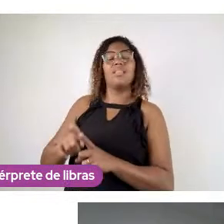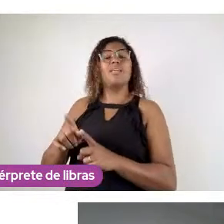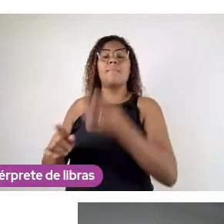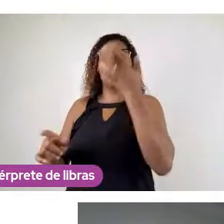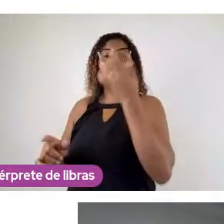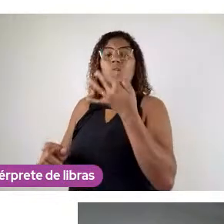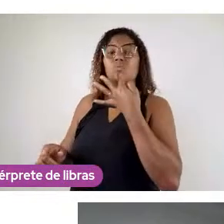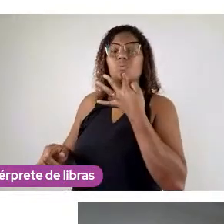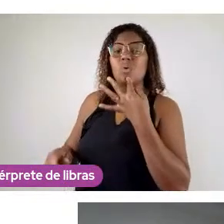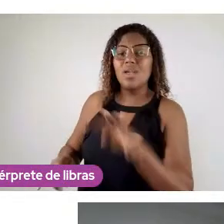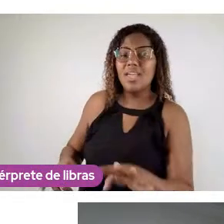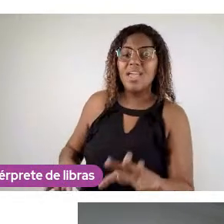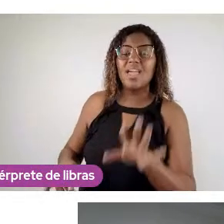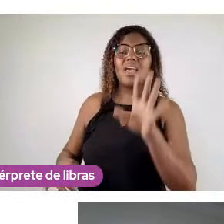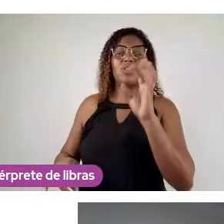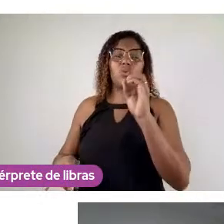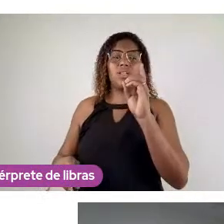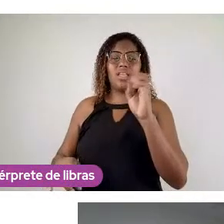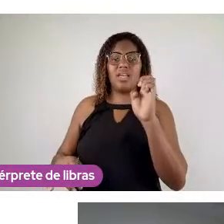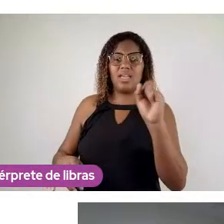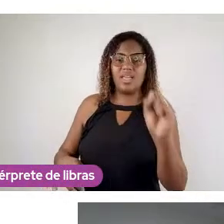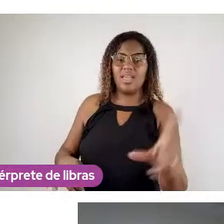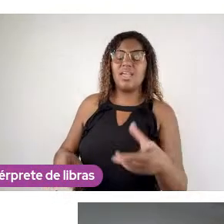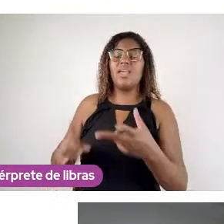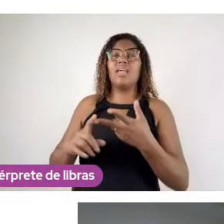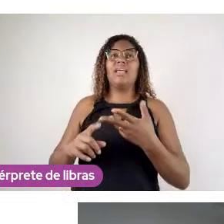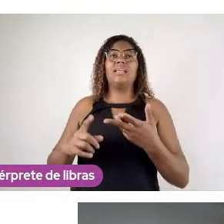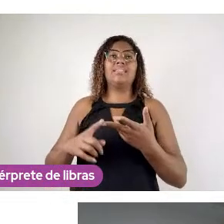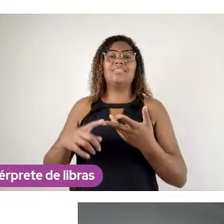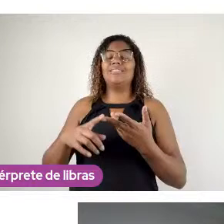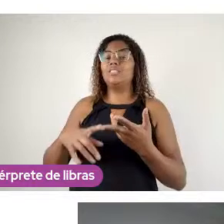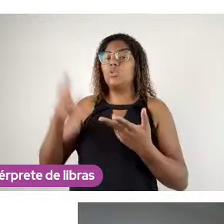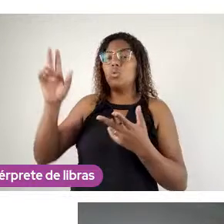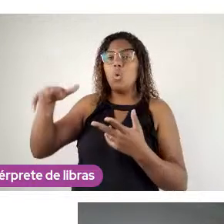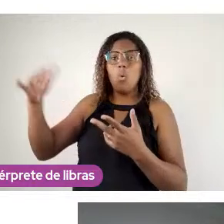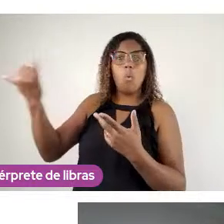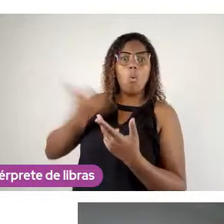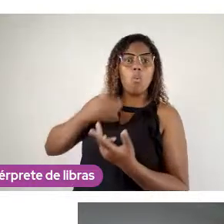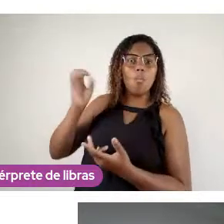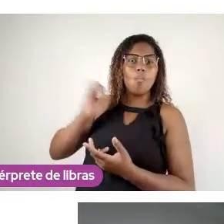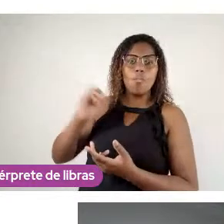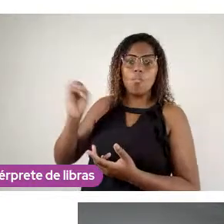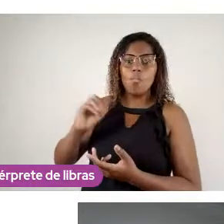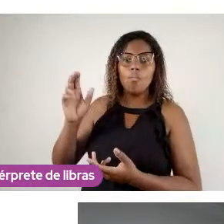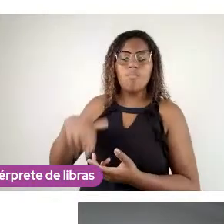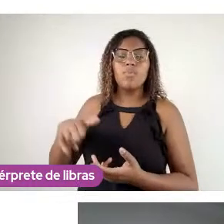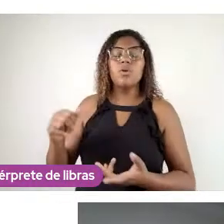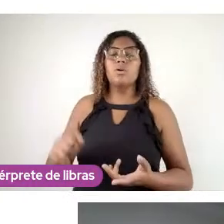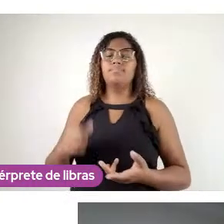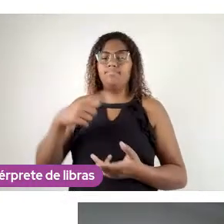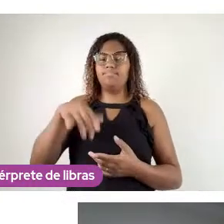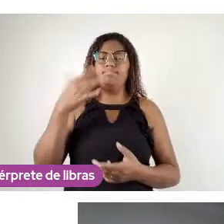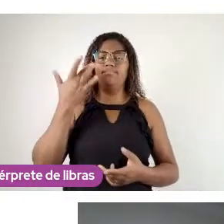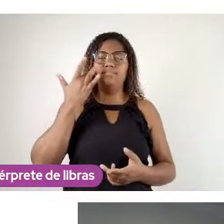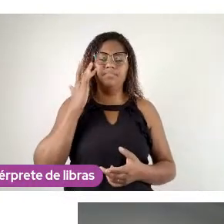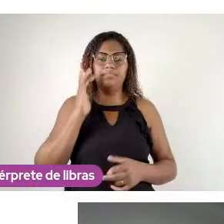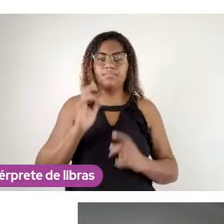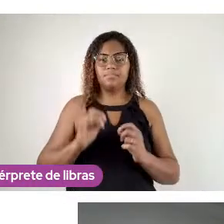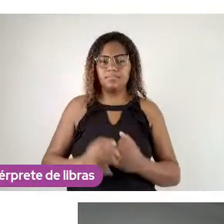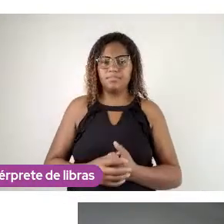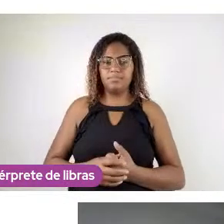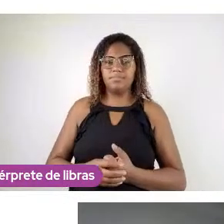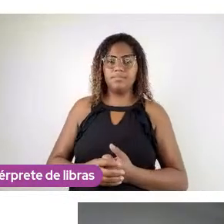os ODSs, que não sabem, não ouviu falar sobre a década dos oceanos. Vocês acham, daí aí serve para os dois,